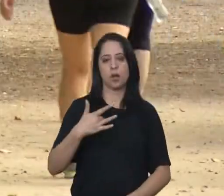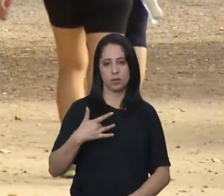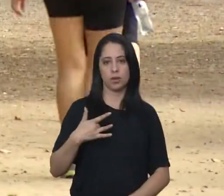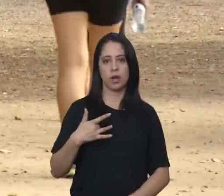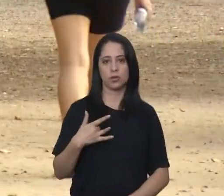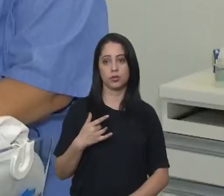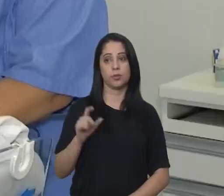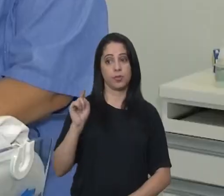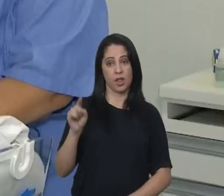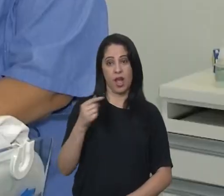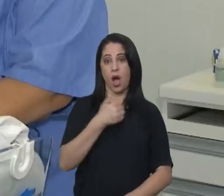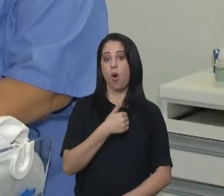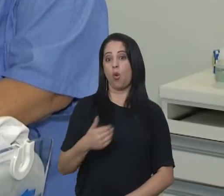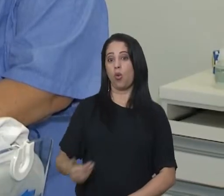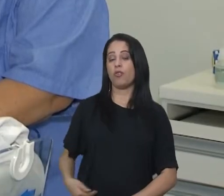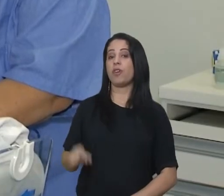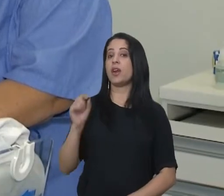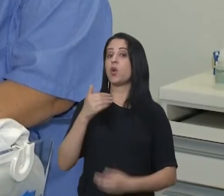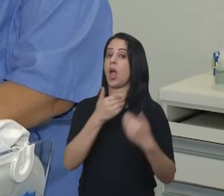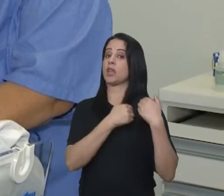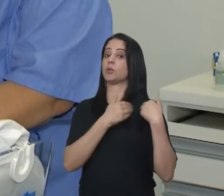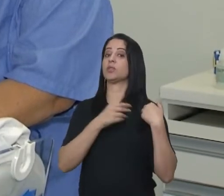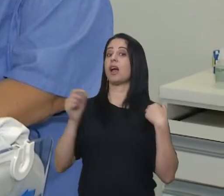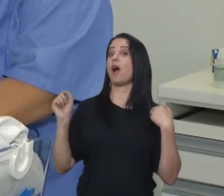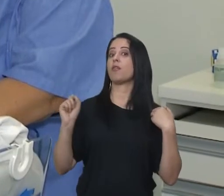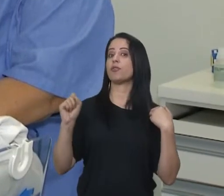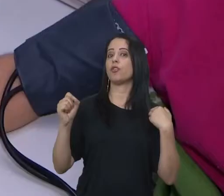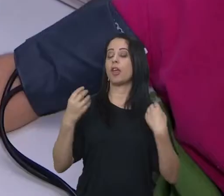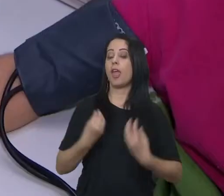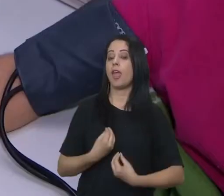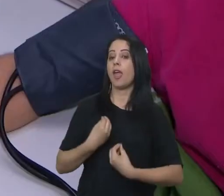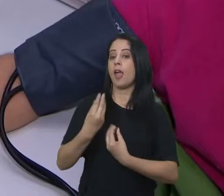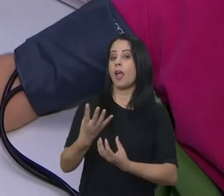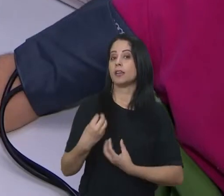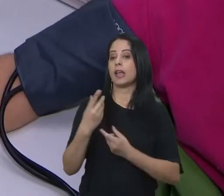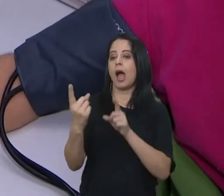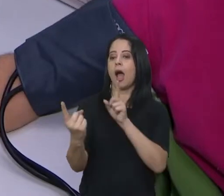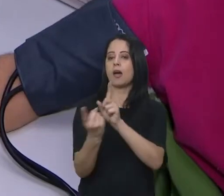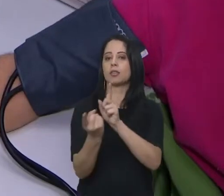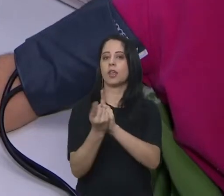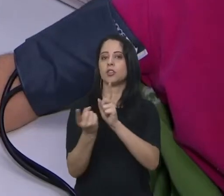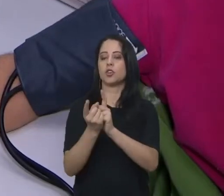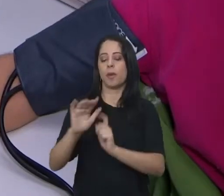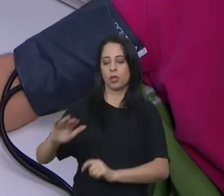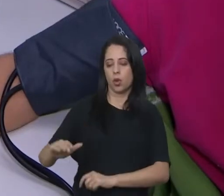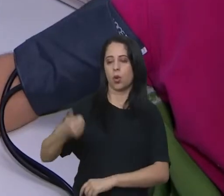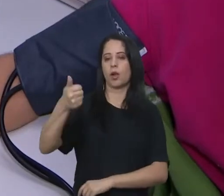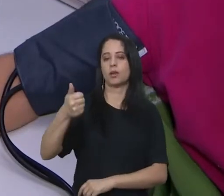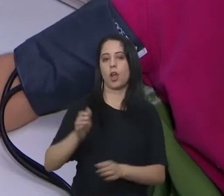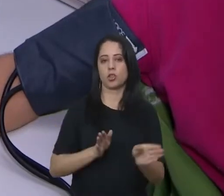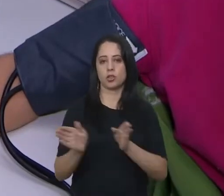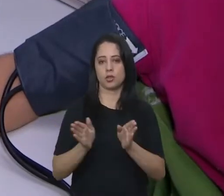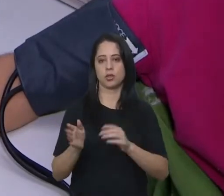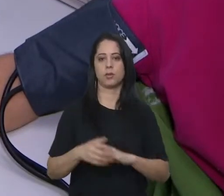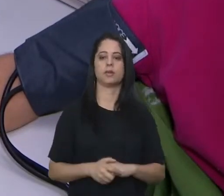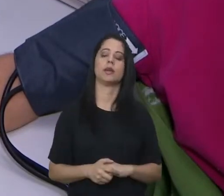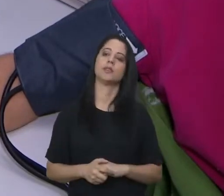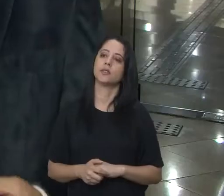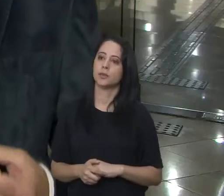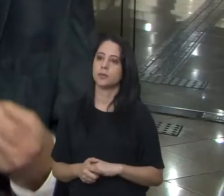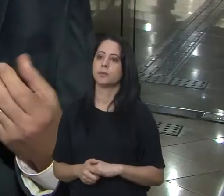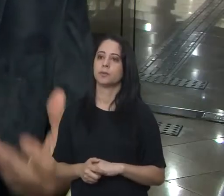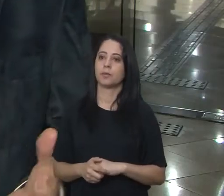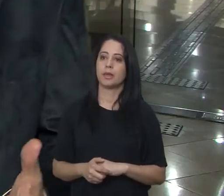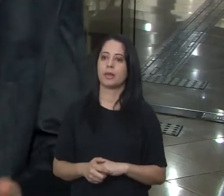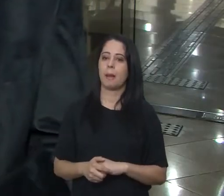mais saudável, para o poder público fica a responsabilidade de garantir à população atendimento de qualidade acessível.